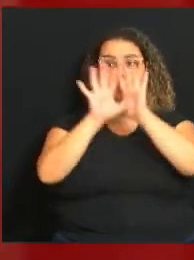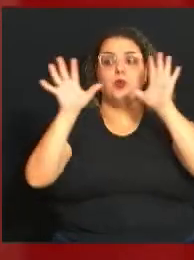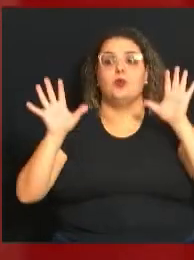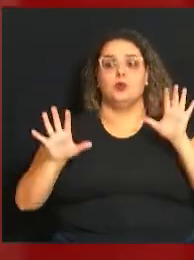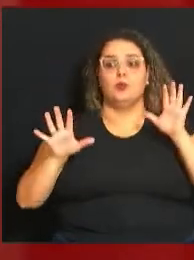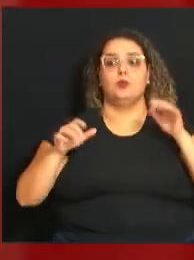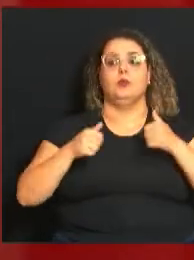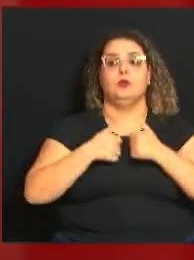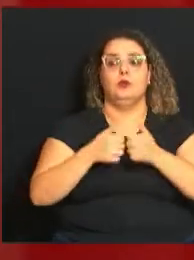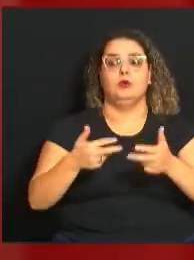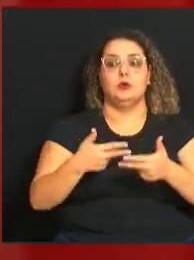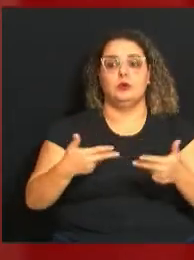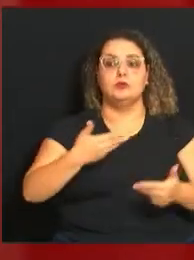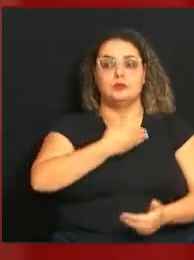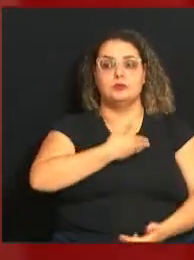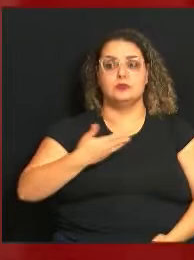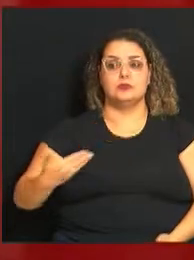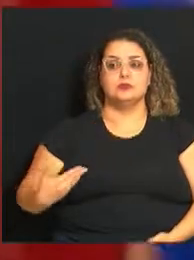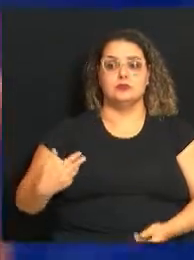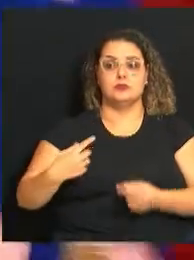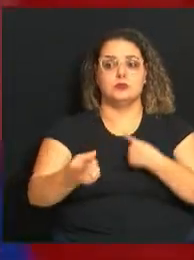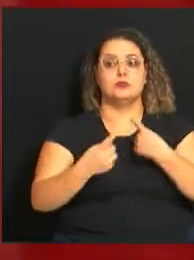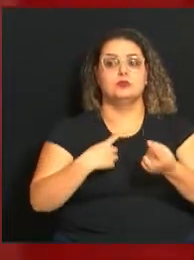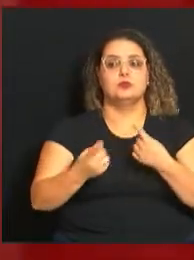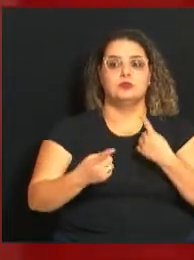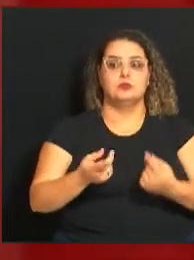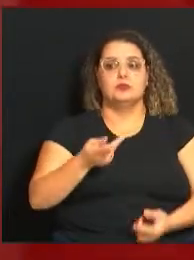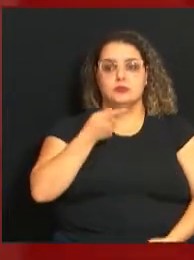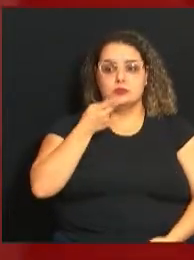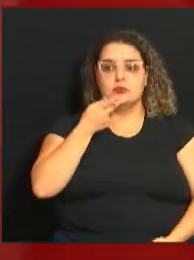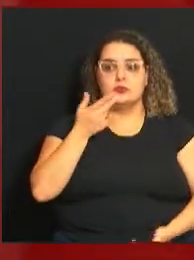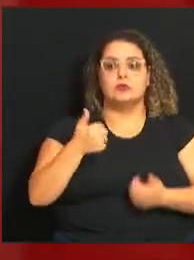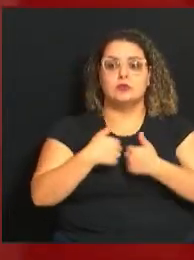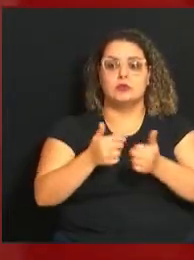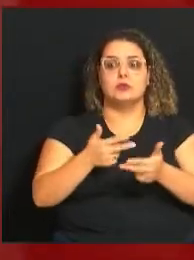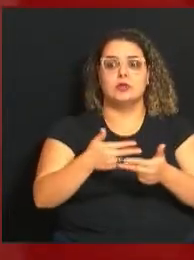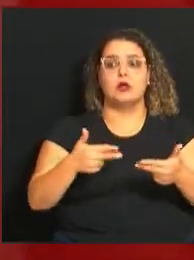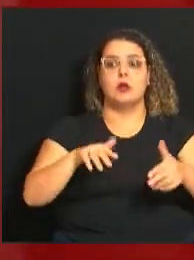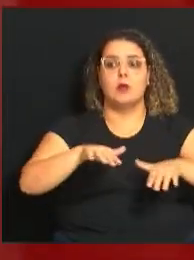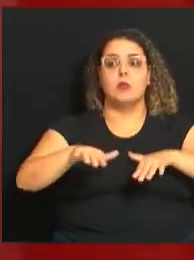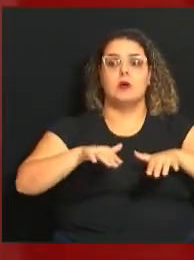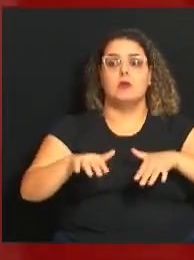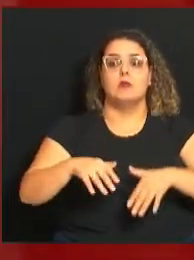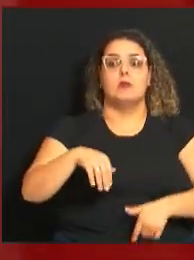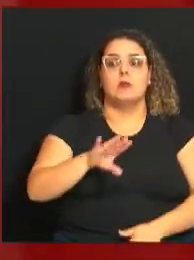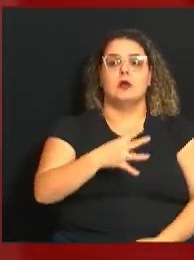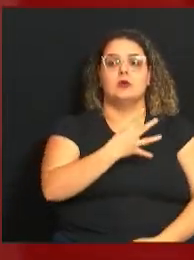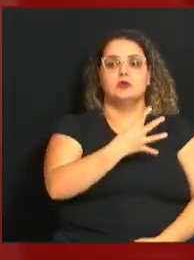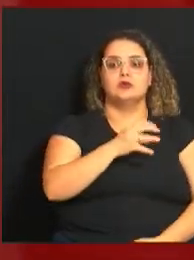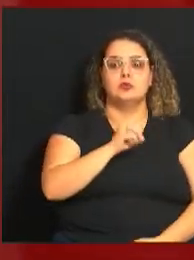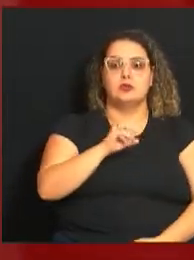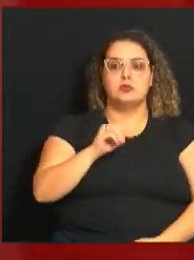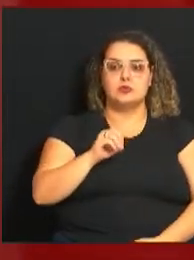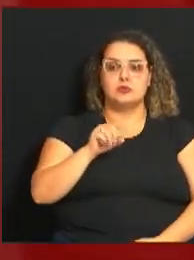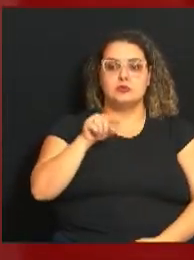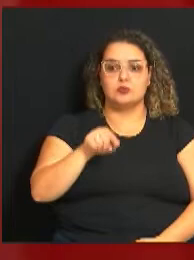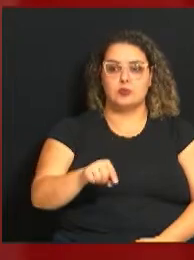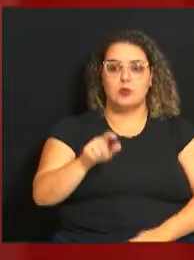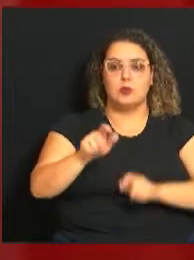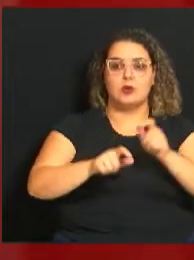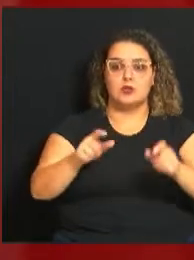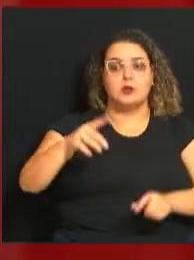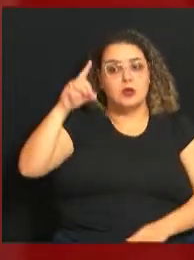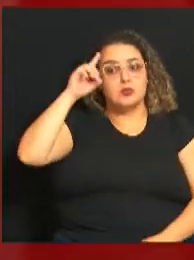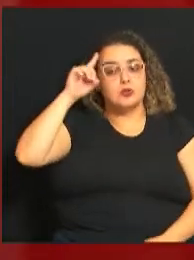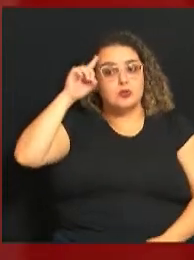transporte público, né, o trânsito, mas vamos falar do transporte, ele movimenta mais de 400 mil pessoas diariamente, então